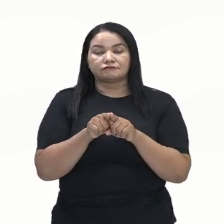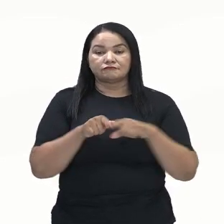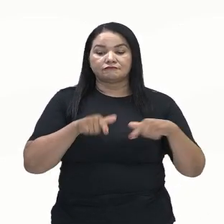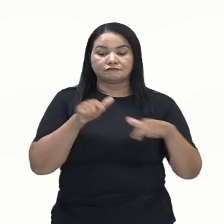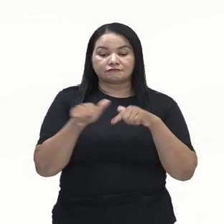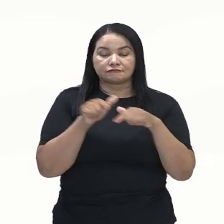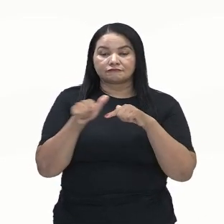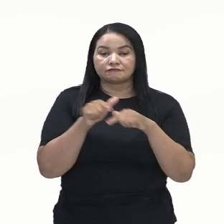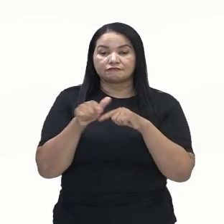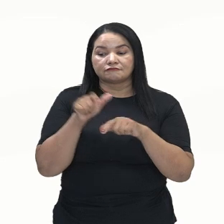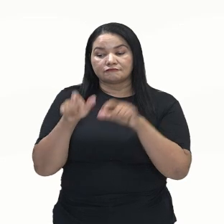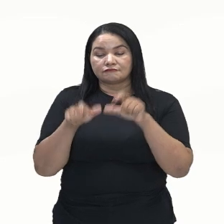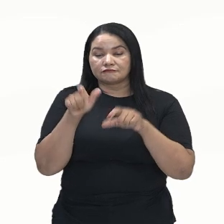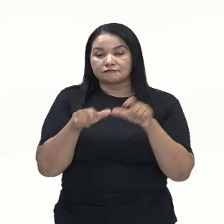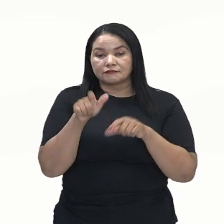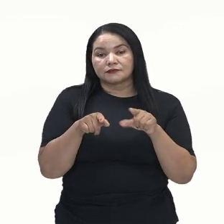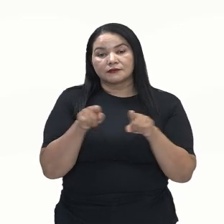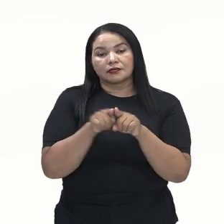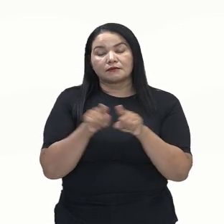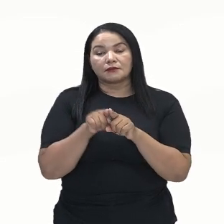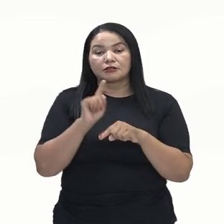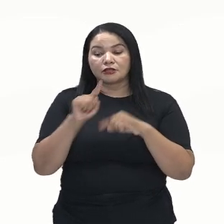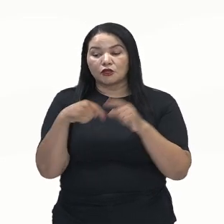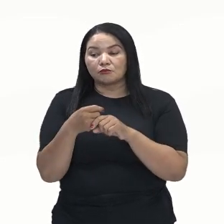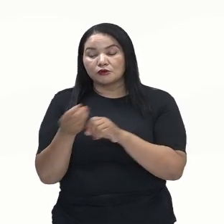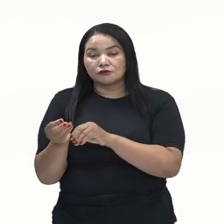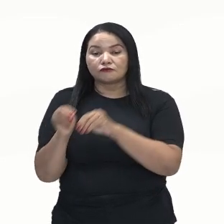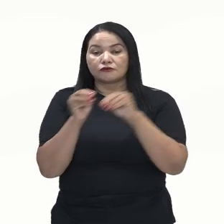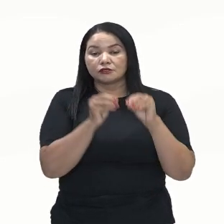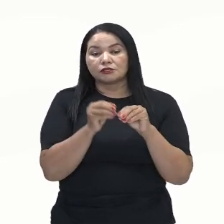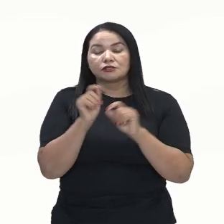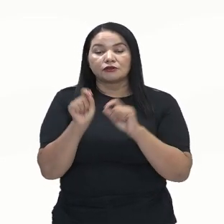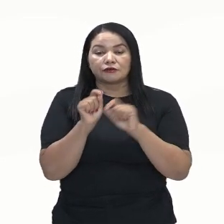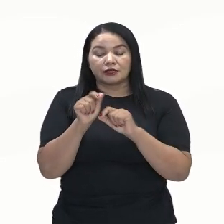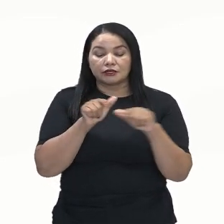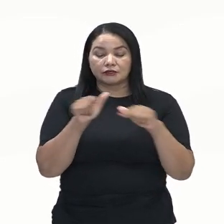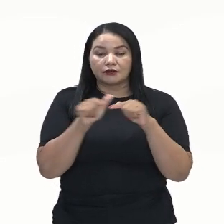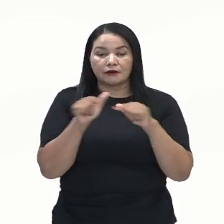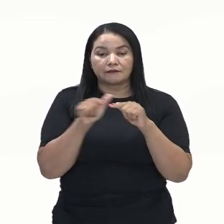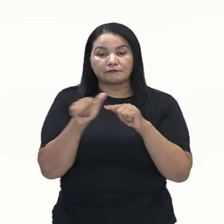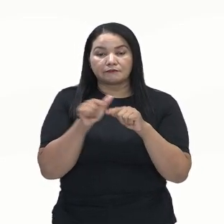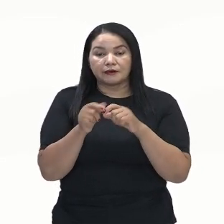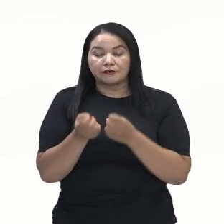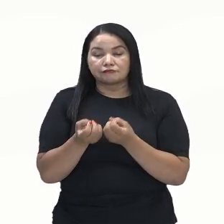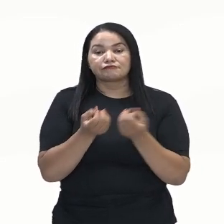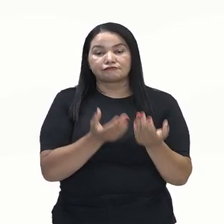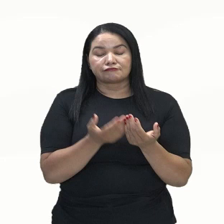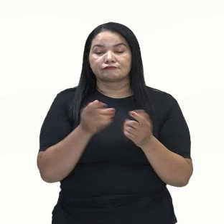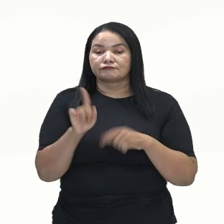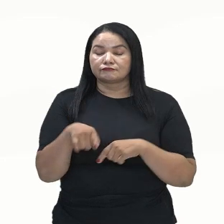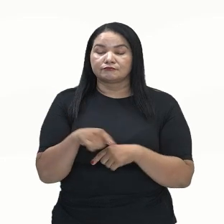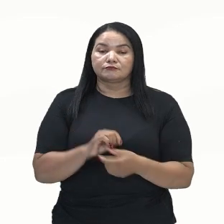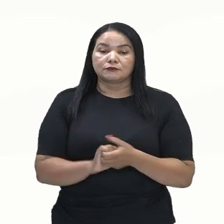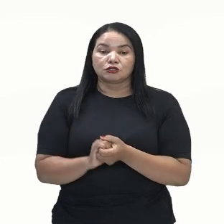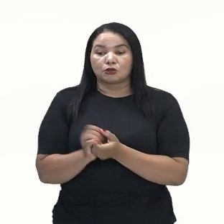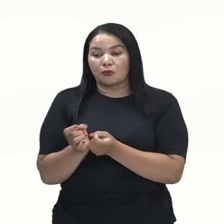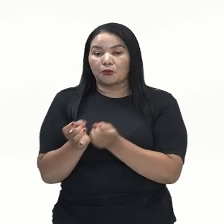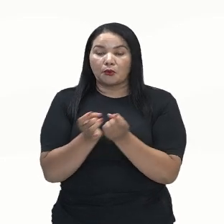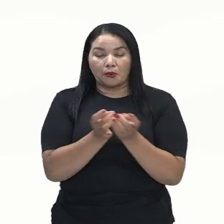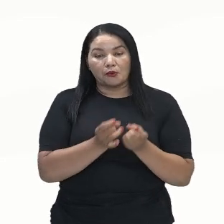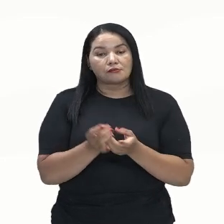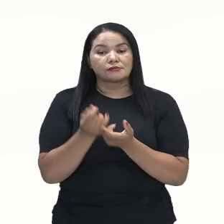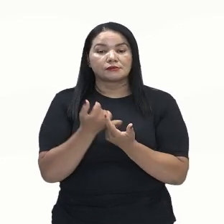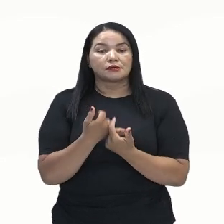obra e eles próprios vão fornecer essa mão de obra. Então, vai ser um comércio